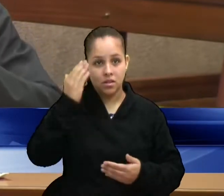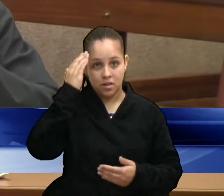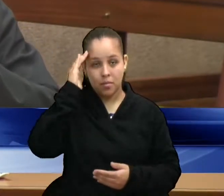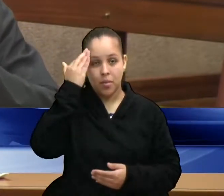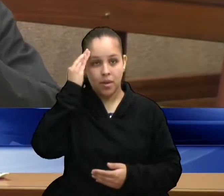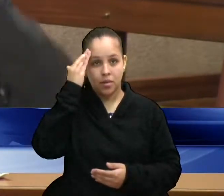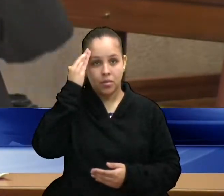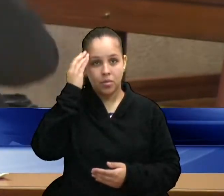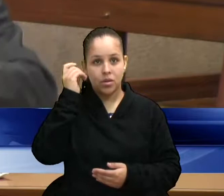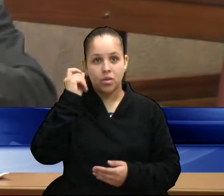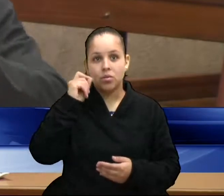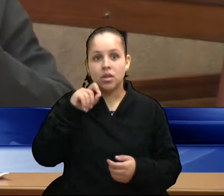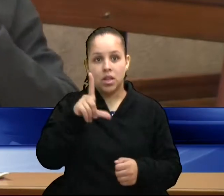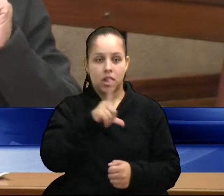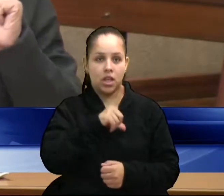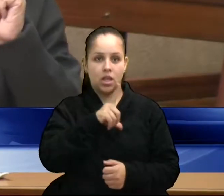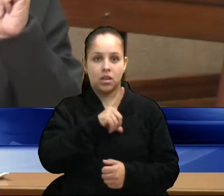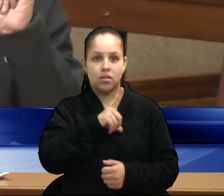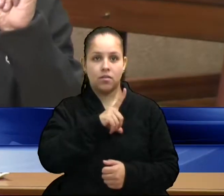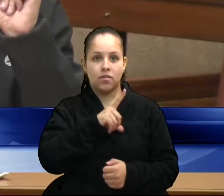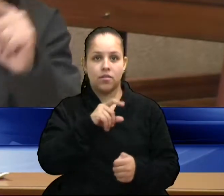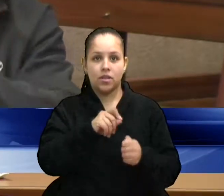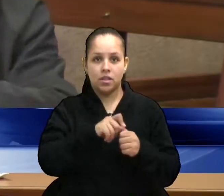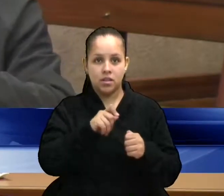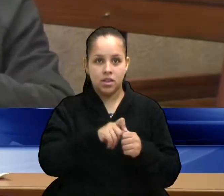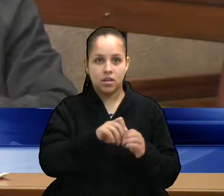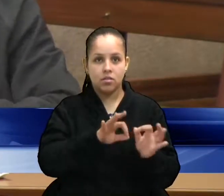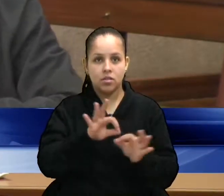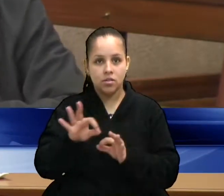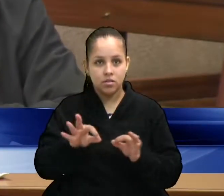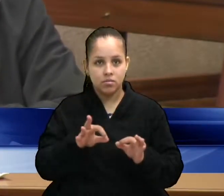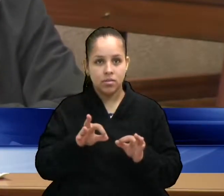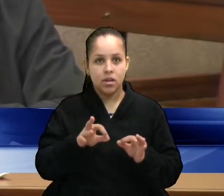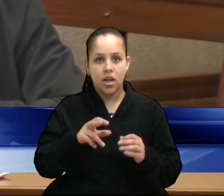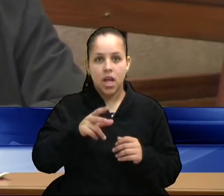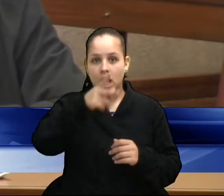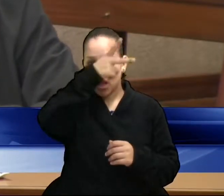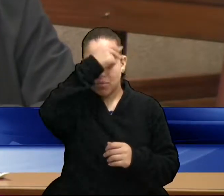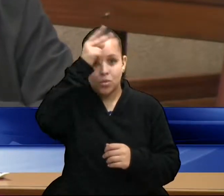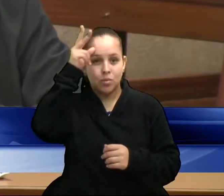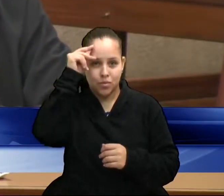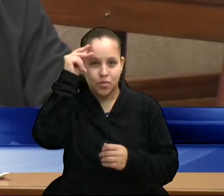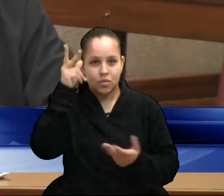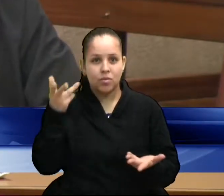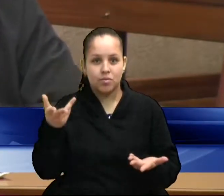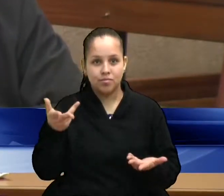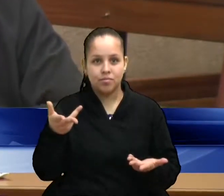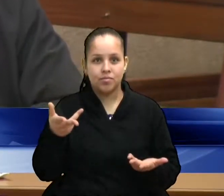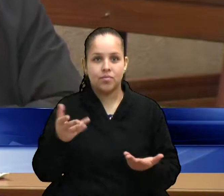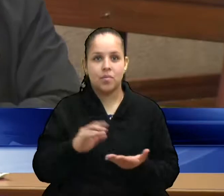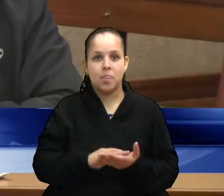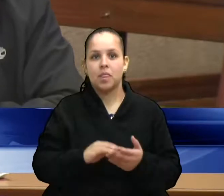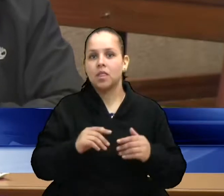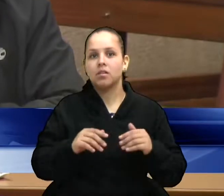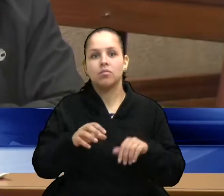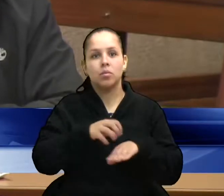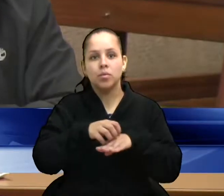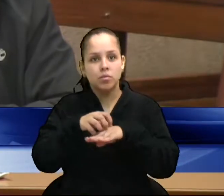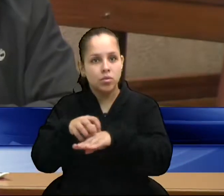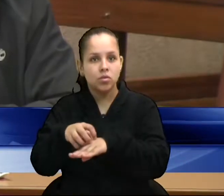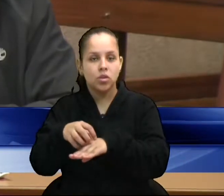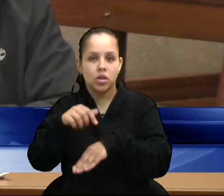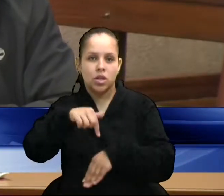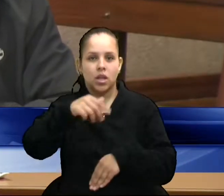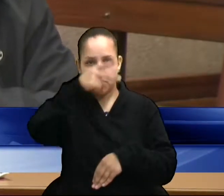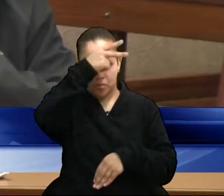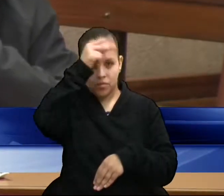que fazer a gestão do transporte coletivo é o Poder Executivo Municipal, através da Secretaria Municipal de Transportes, Trânsito e Mobilidade Urbana,